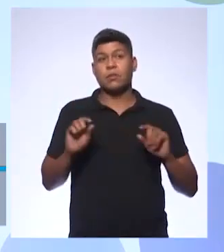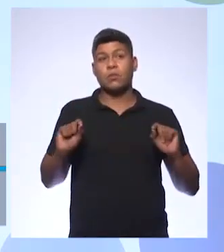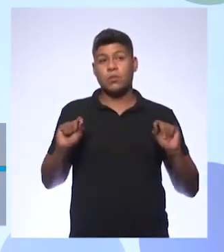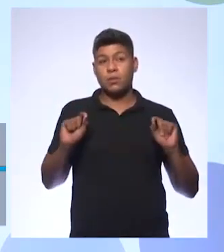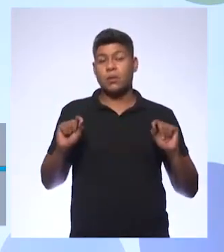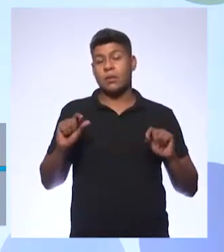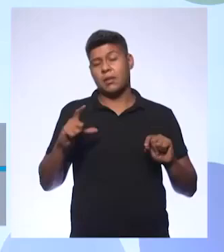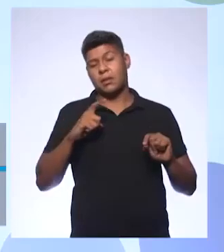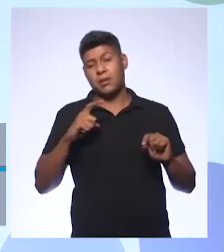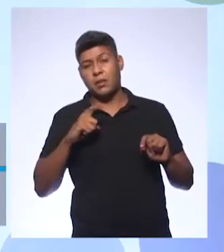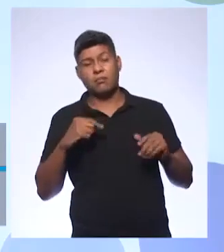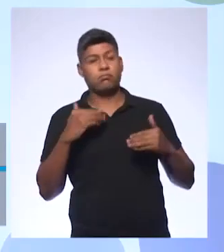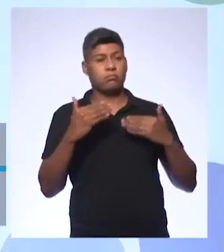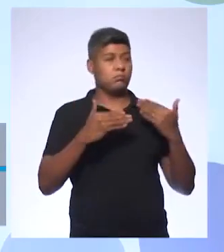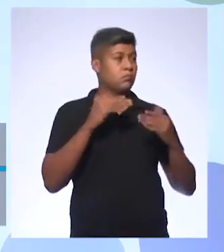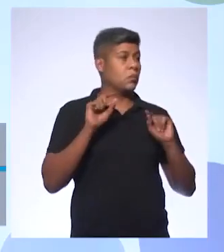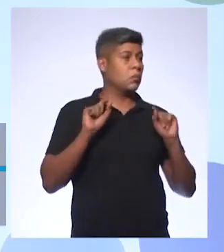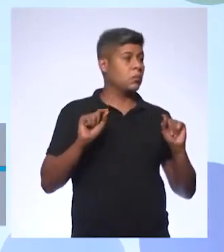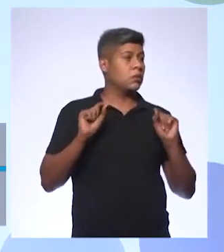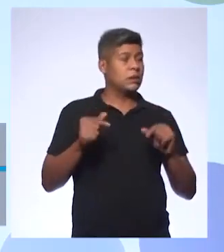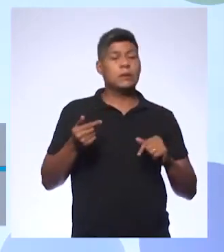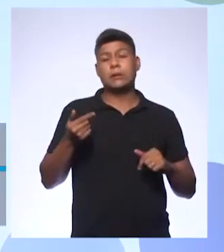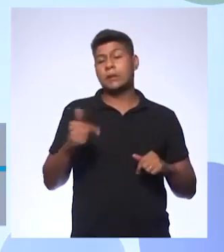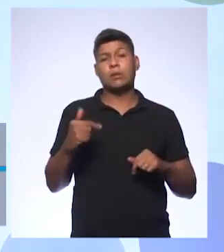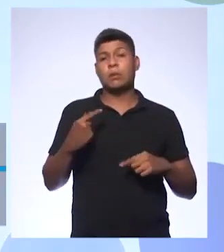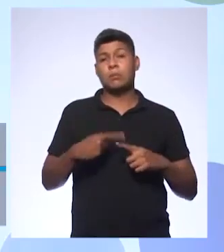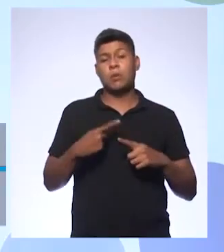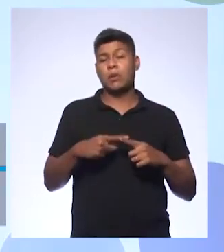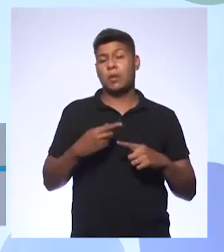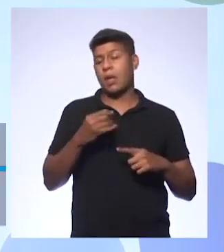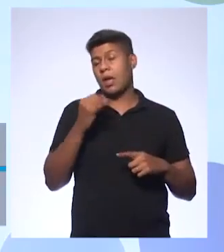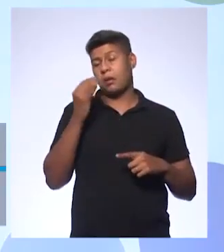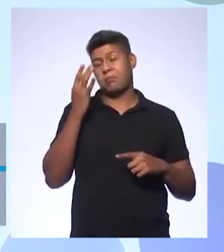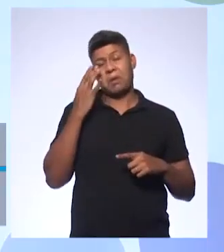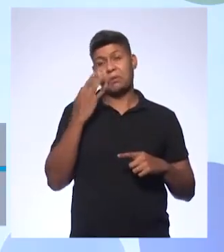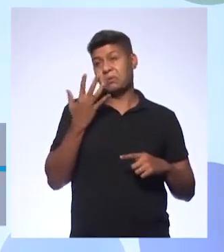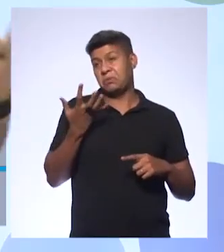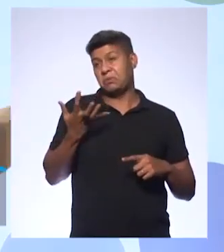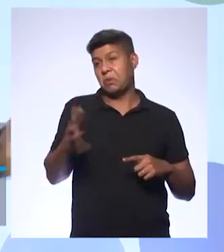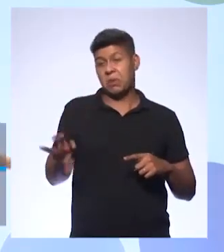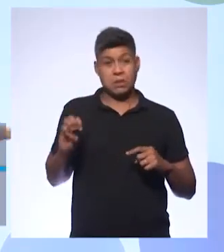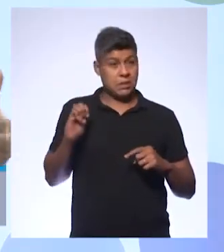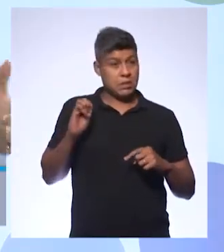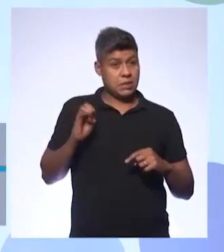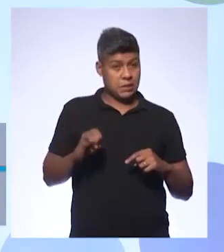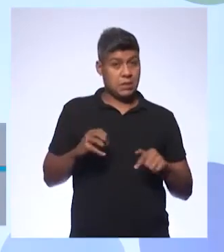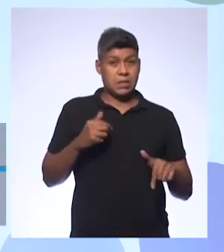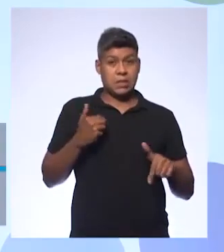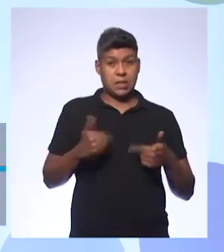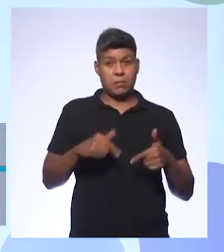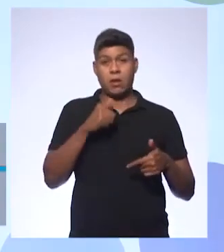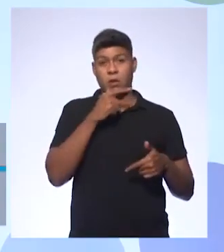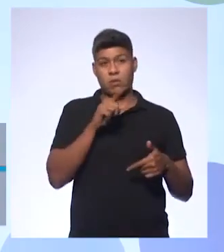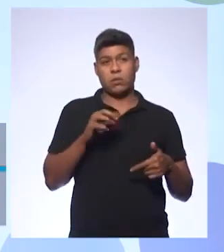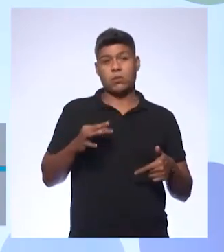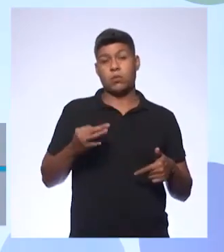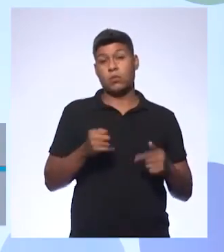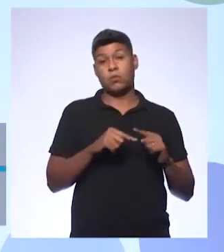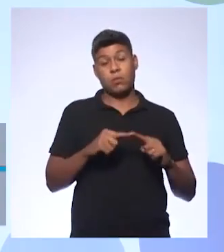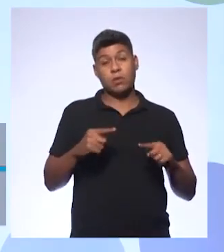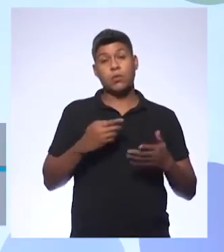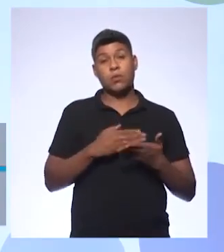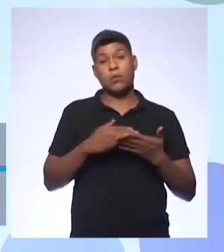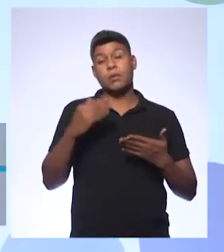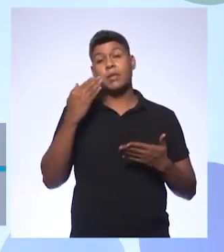vem muito nessa crescente de não tem porque não quer. Porque se trabalhar, você consegue tudo. Só que a gente